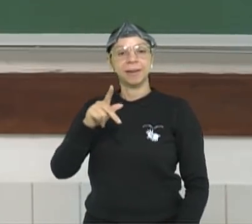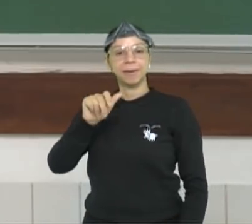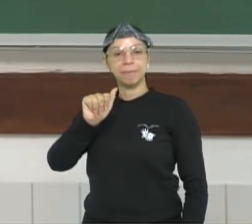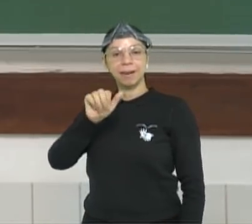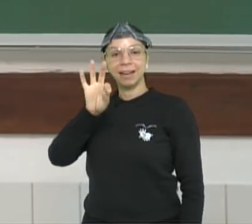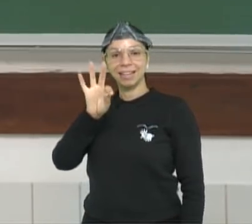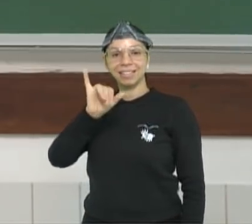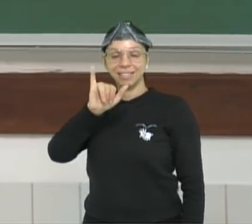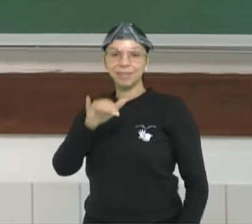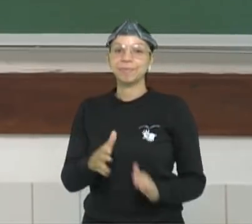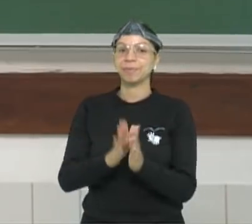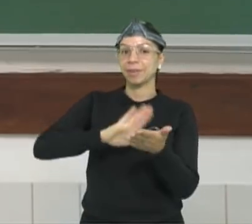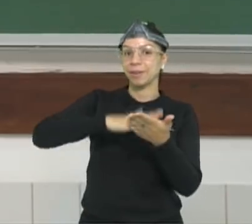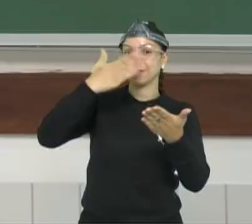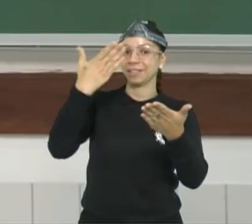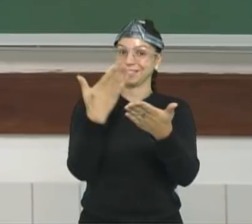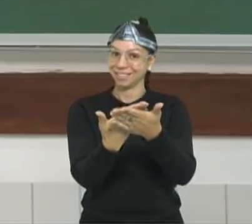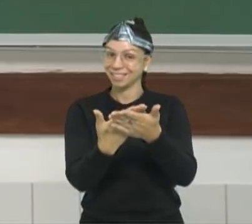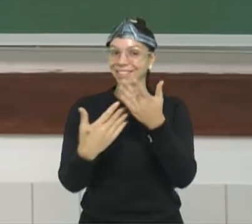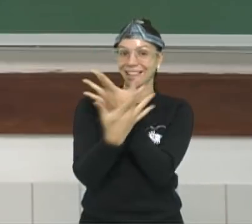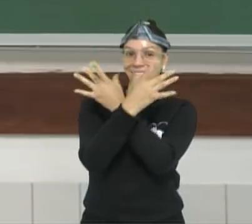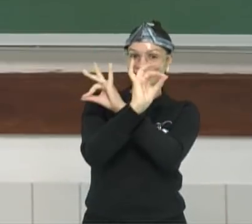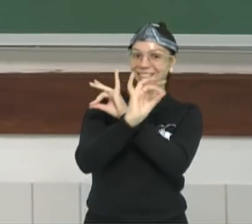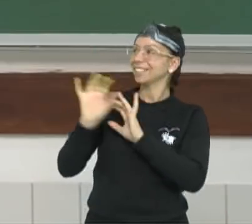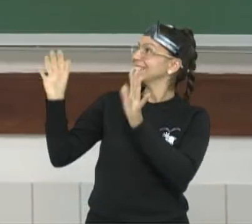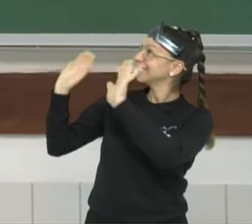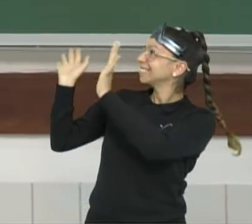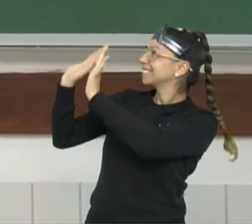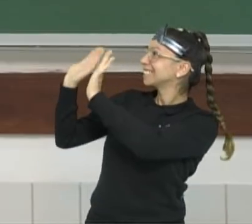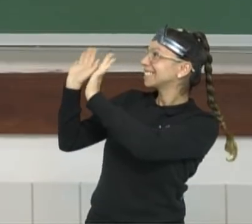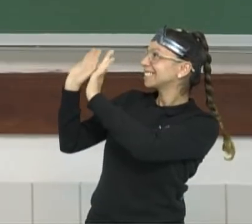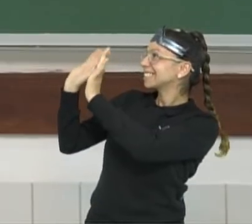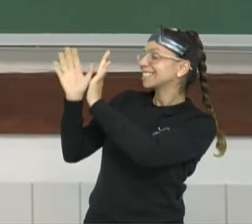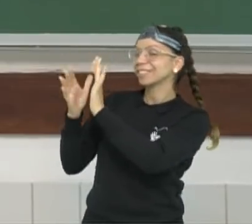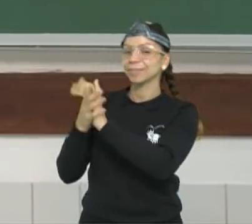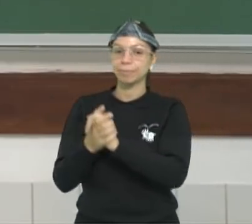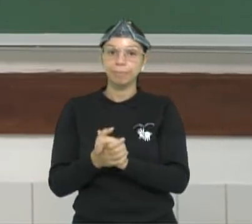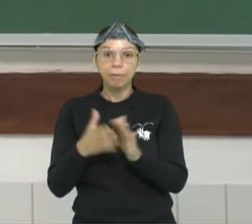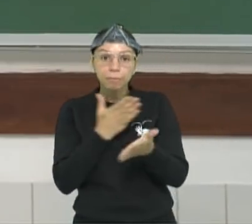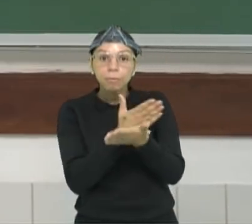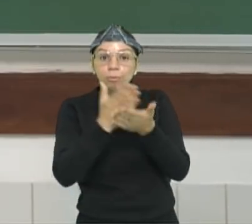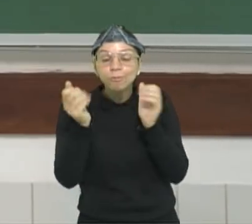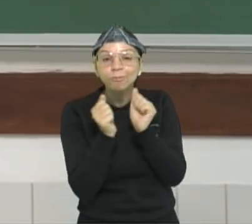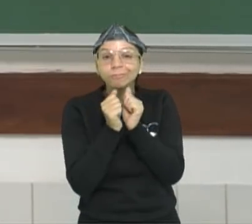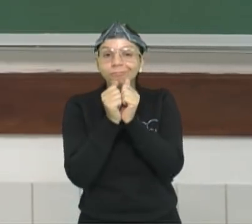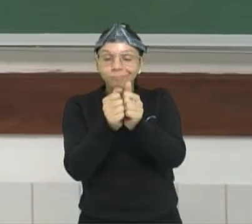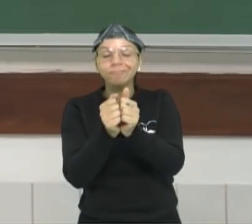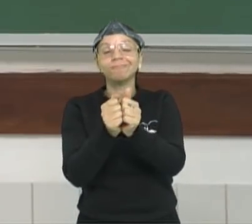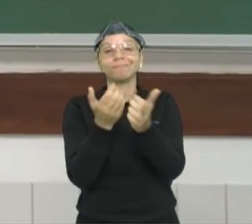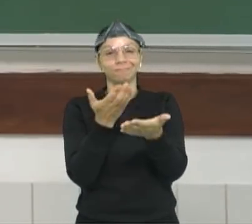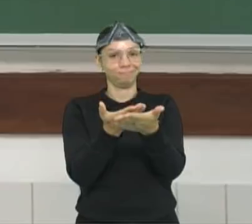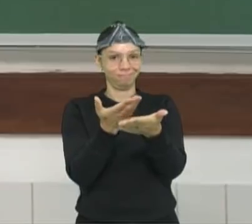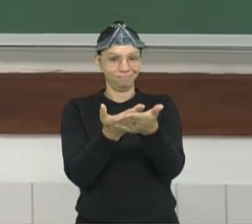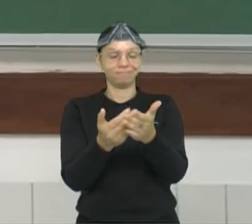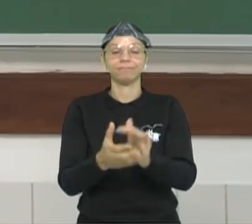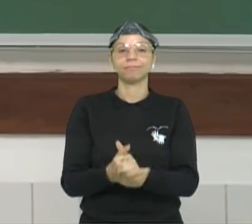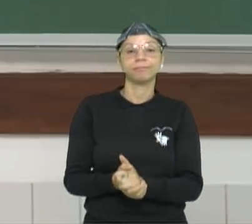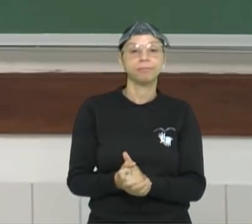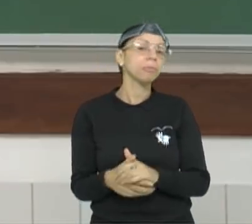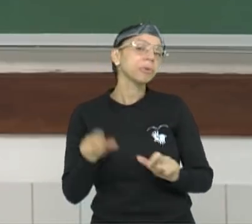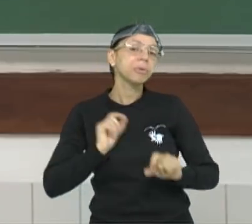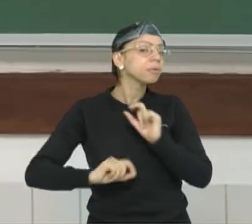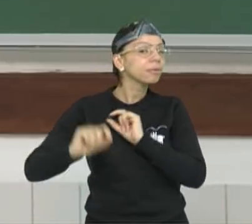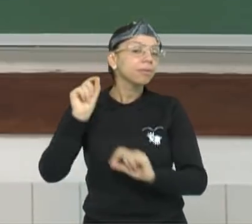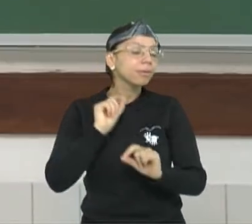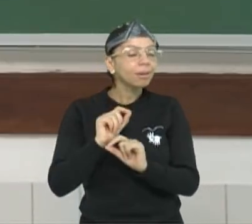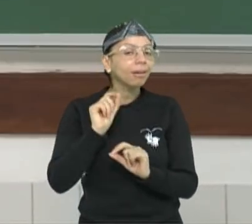Patty e a nossa Wonder Woman Elaine. Hi, how are you? Vamos com você para mais uma aula. E o que será que a gente vai ver